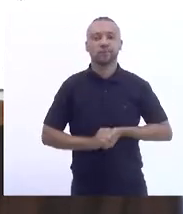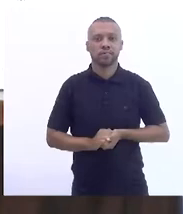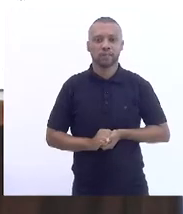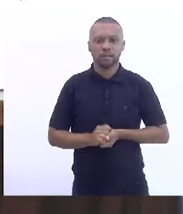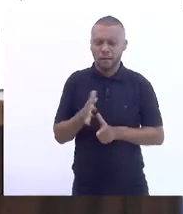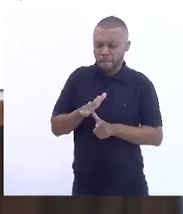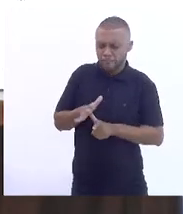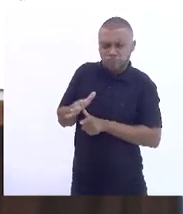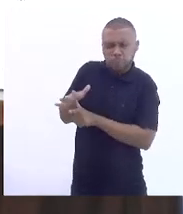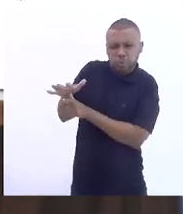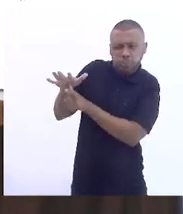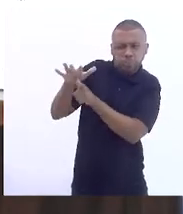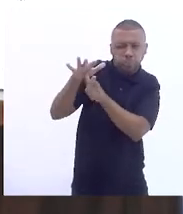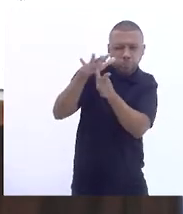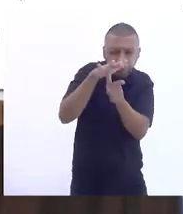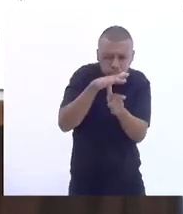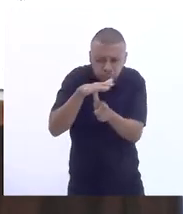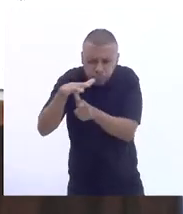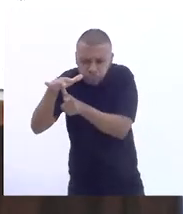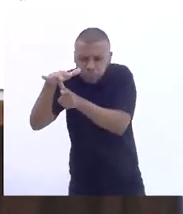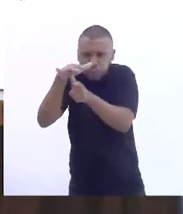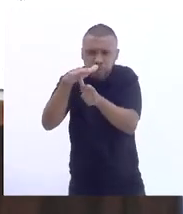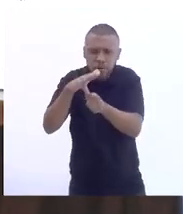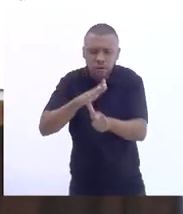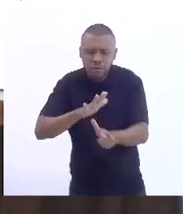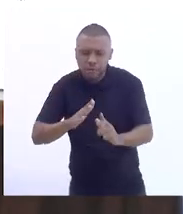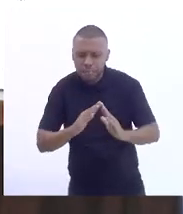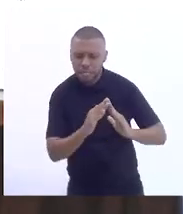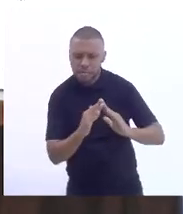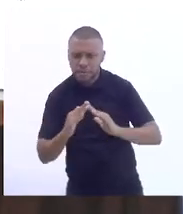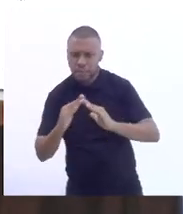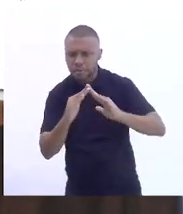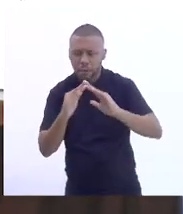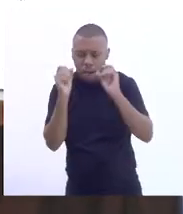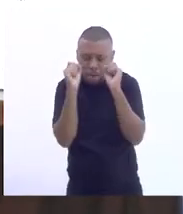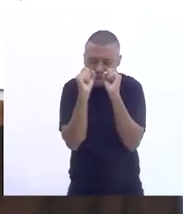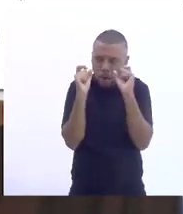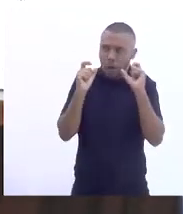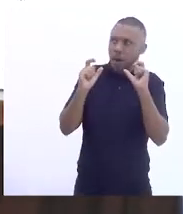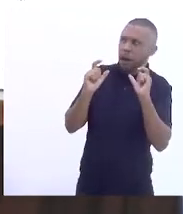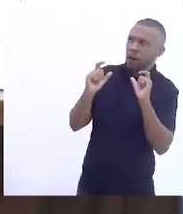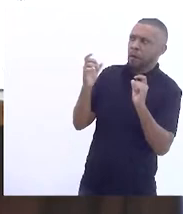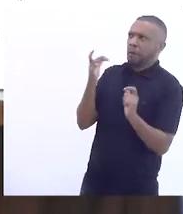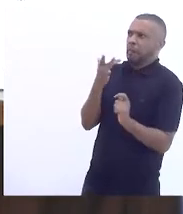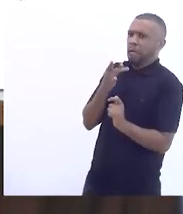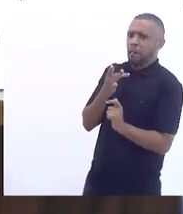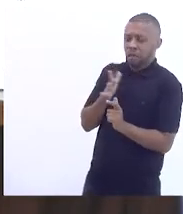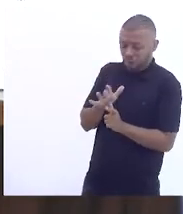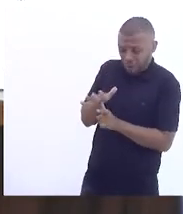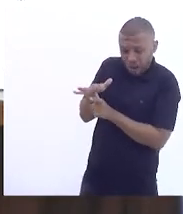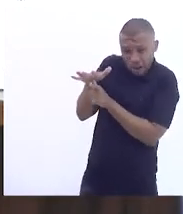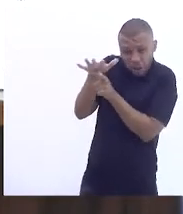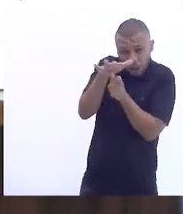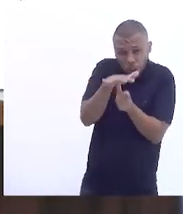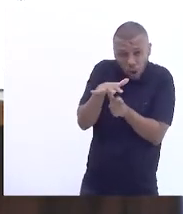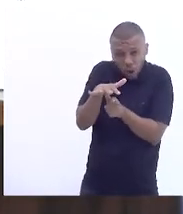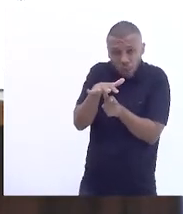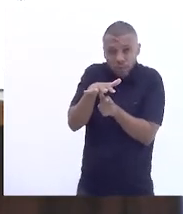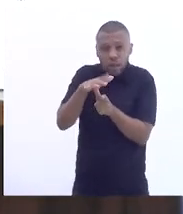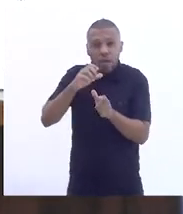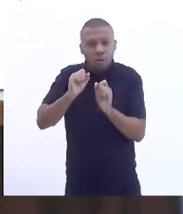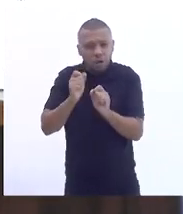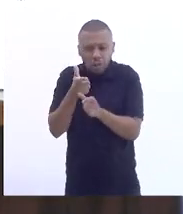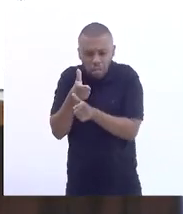acordar os moradores de favelas sobrevoando suas casas um helicóptero não pode ser usado como plataforma de